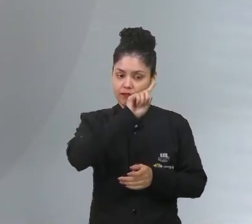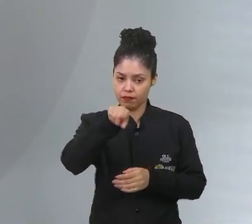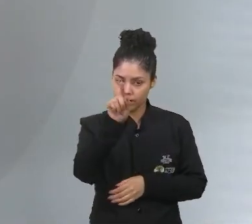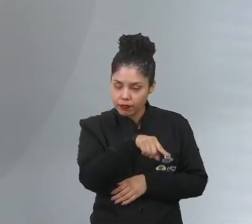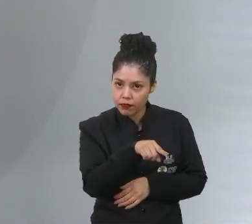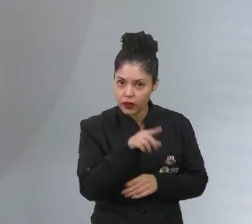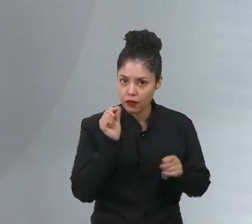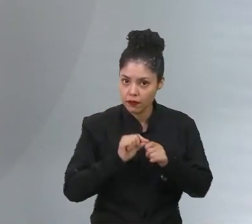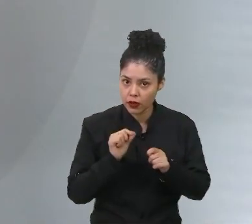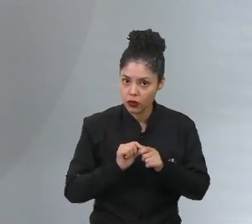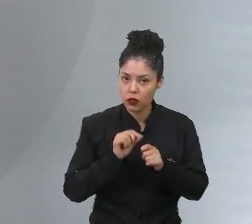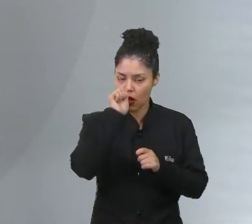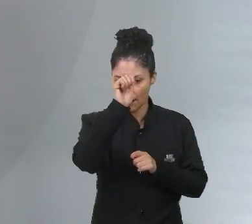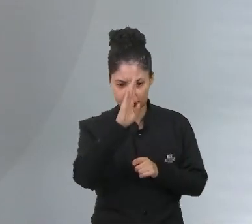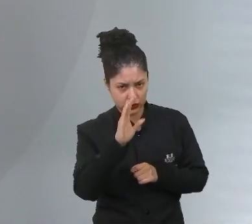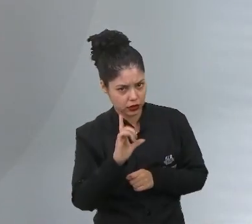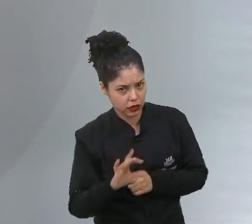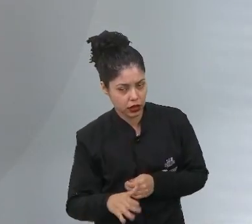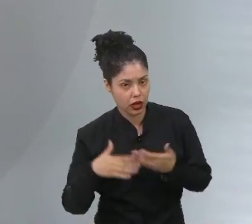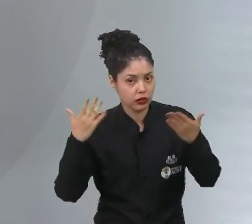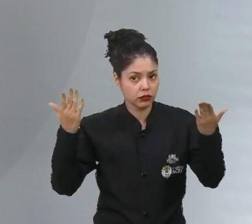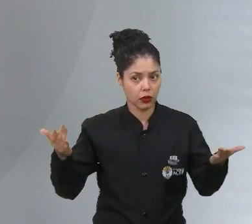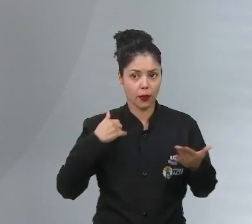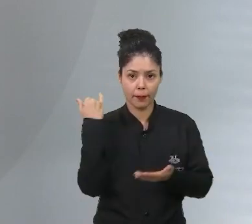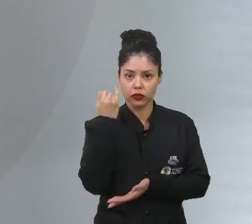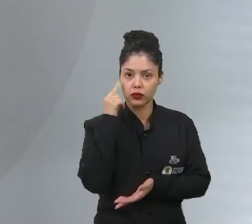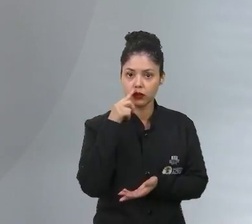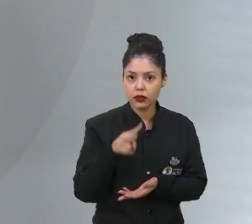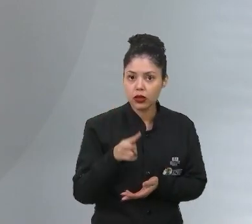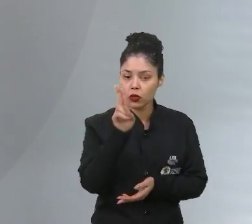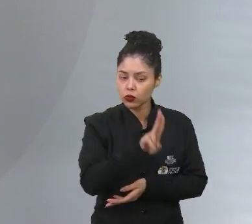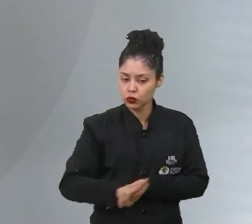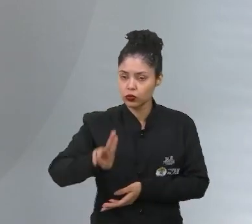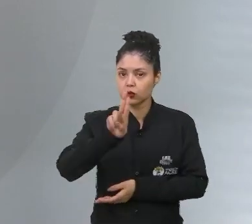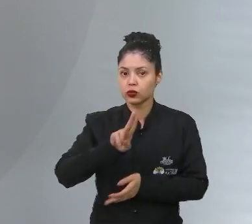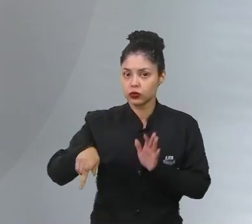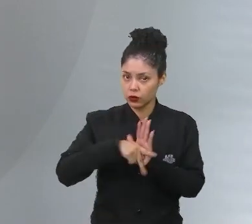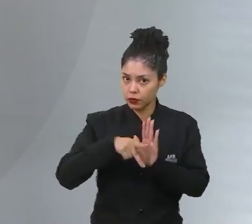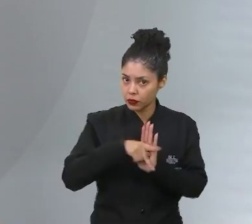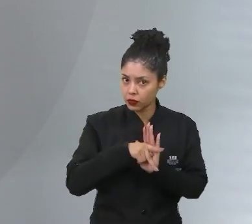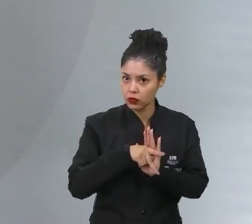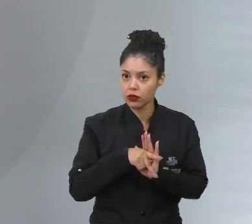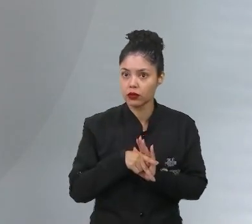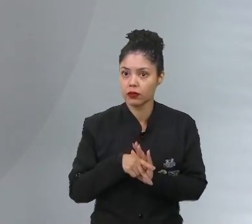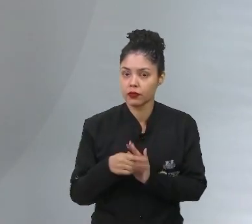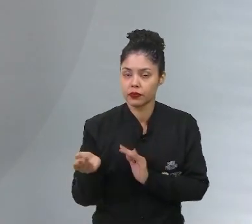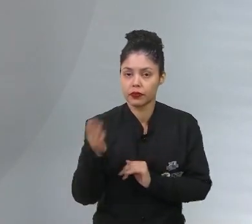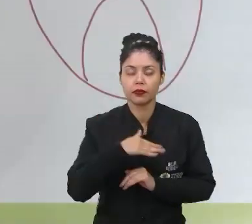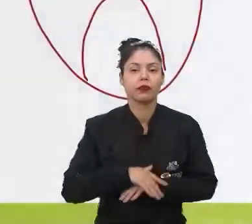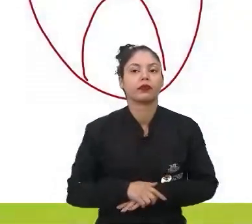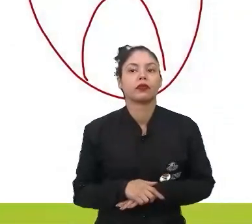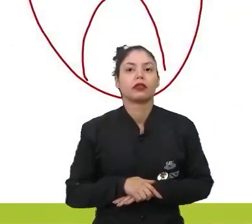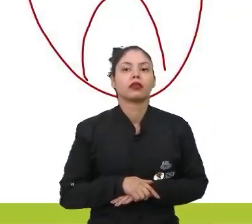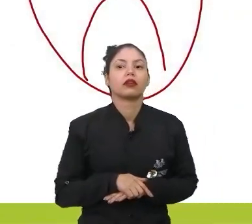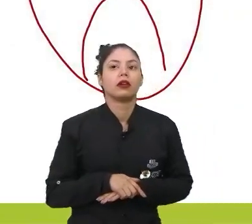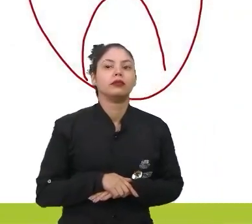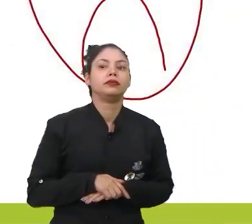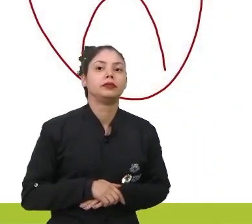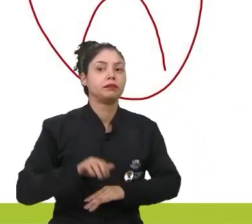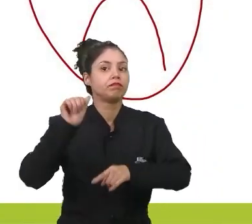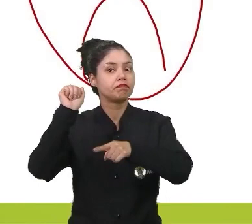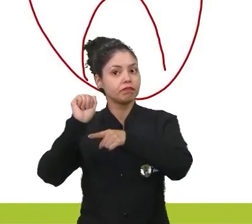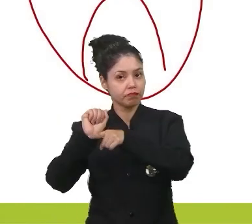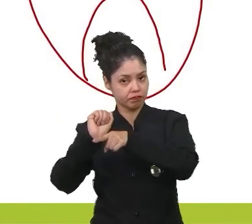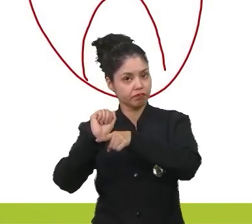trabalho é feito em cima de gabaritos. Então, é importante que você utilize o gabarito, tá bom, gente? Vem comigo aqui, ó. Eu tenho aqui